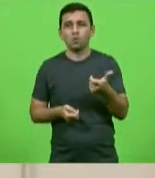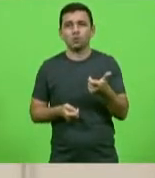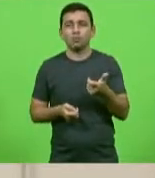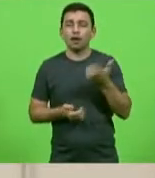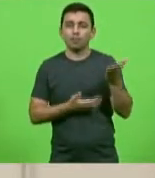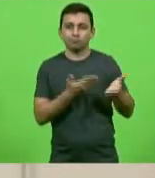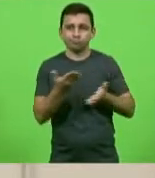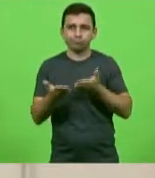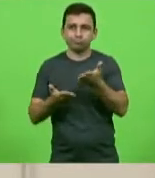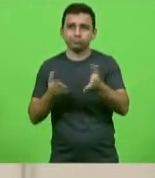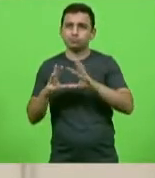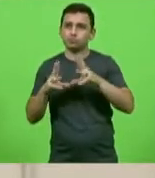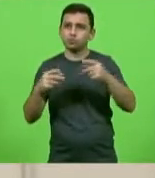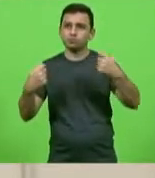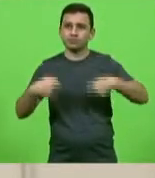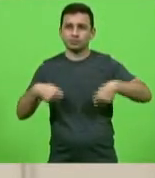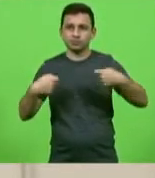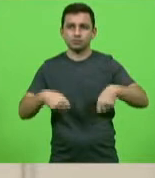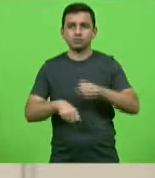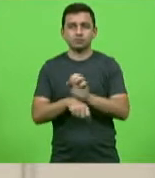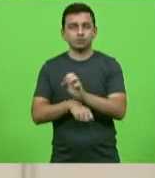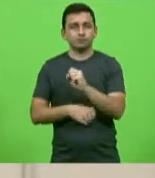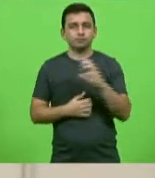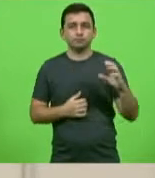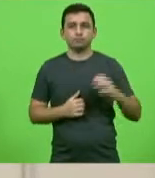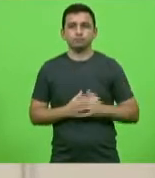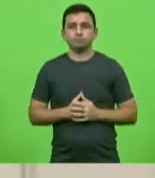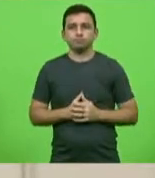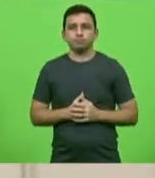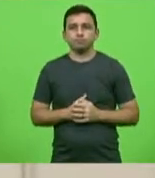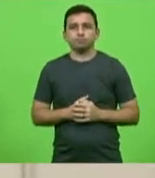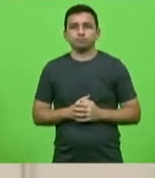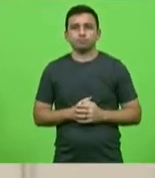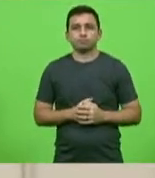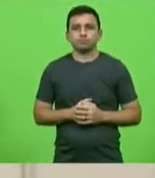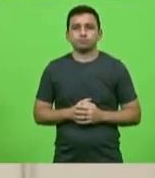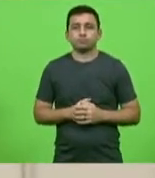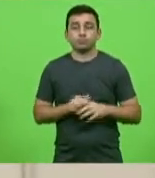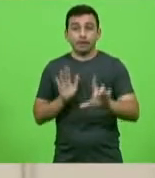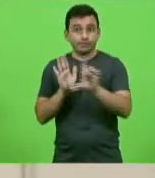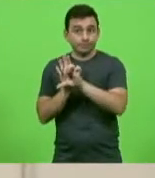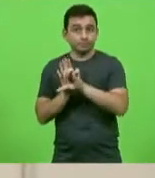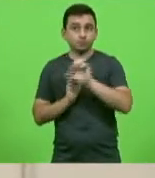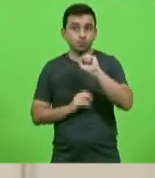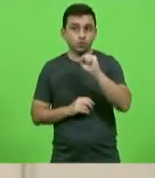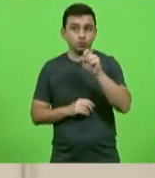para atender todas as necessidades do Estado. A